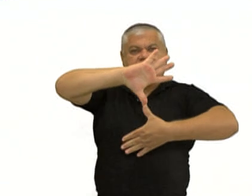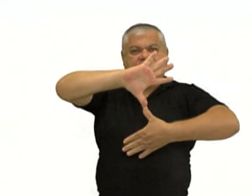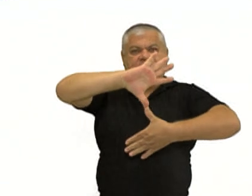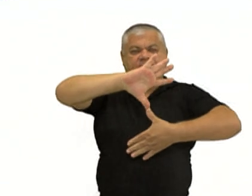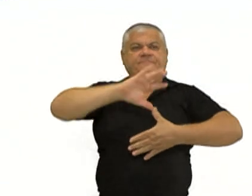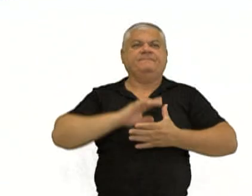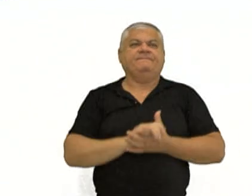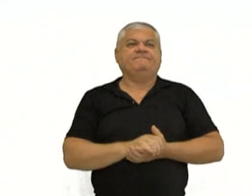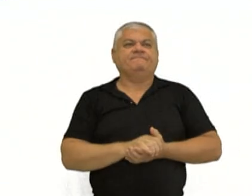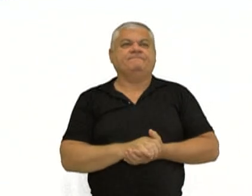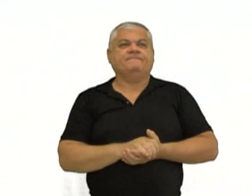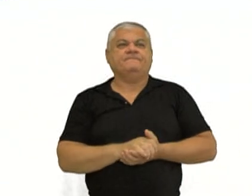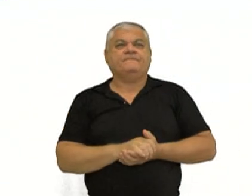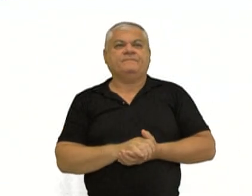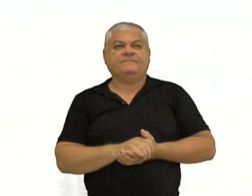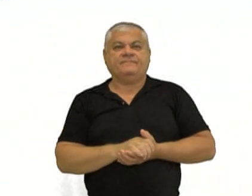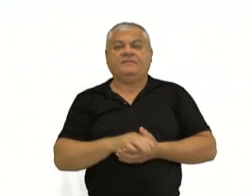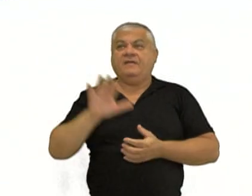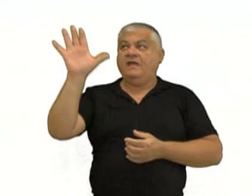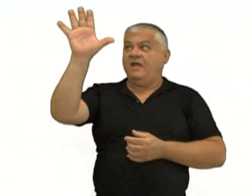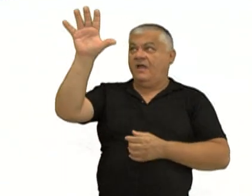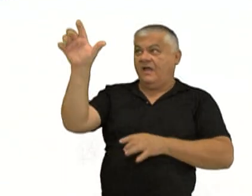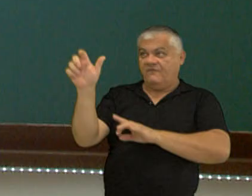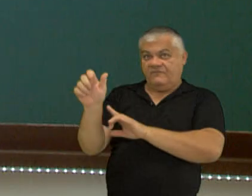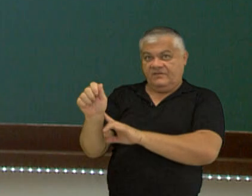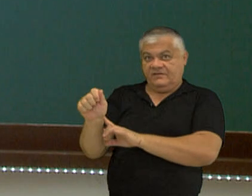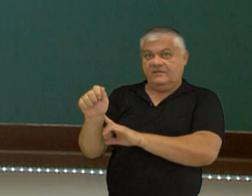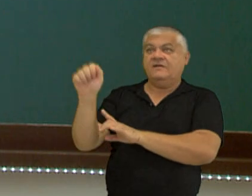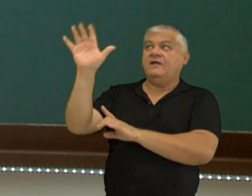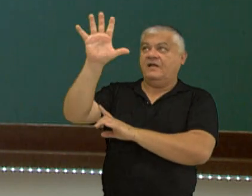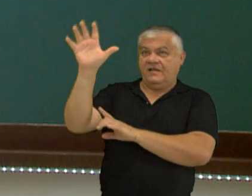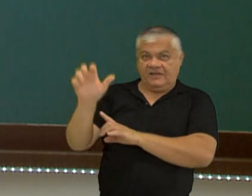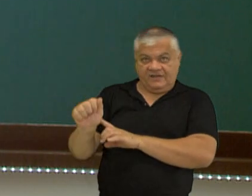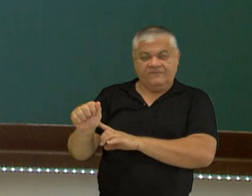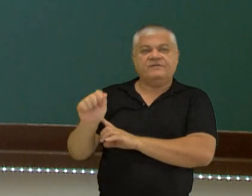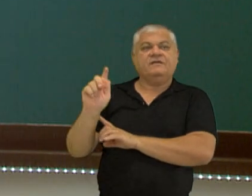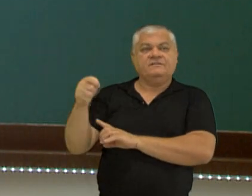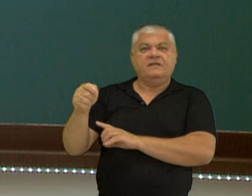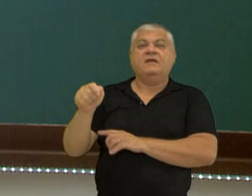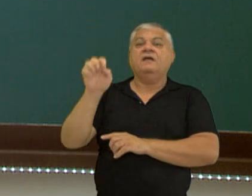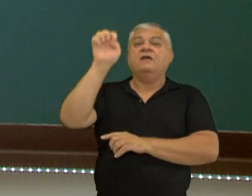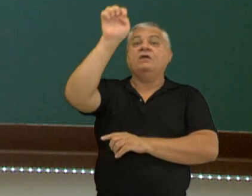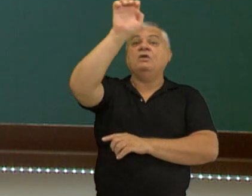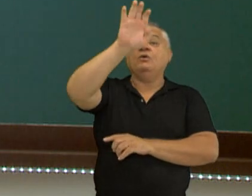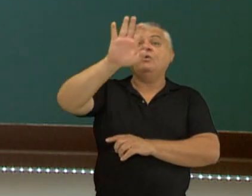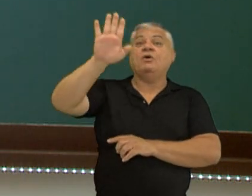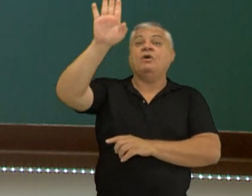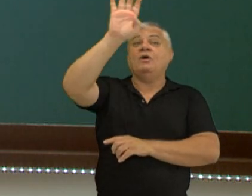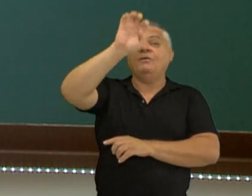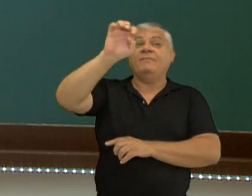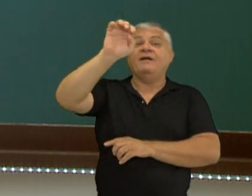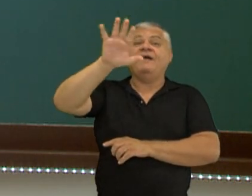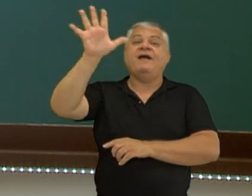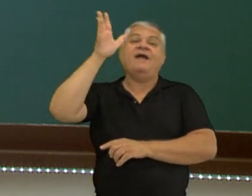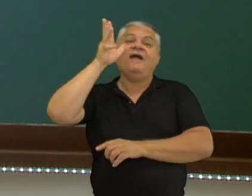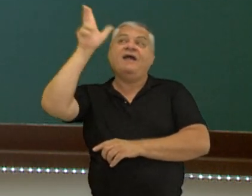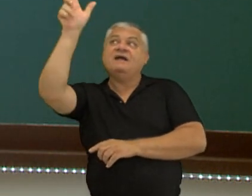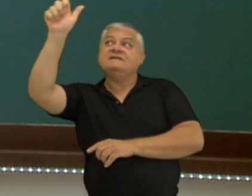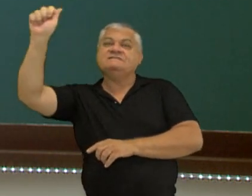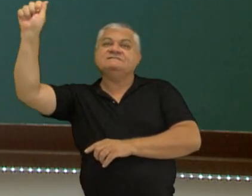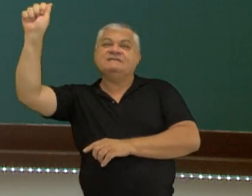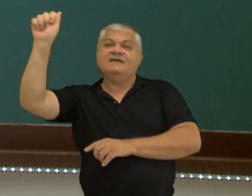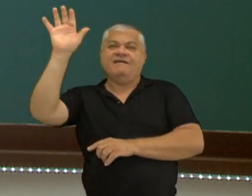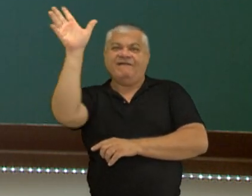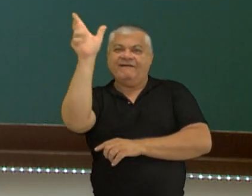América, certo? A África, continente africano, a Europa, a Ásia. Vejam aqui